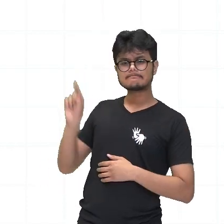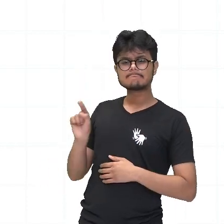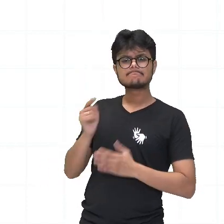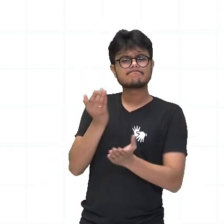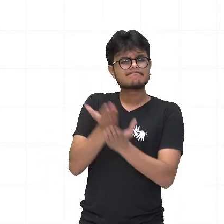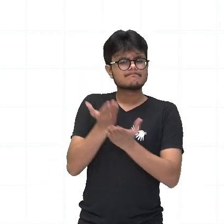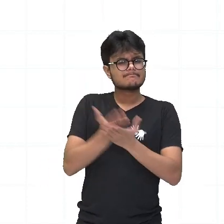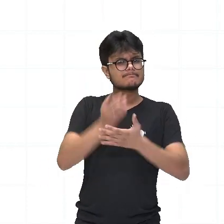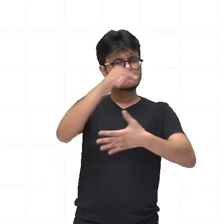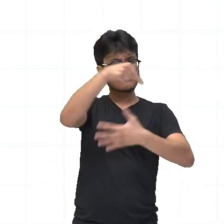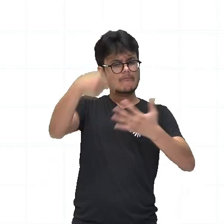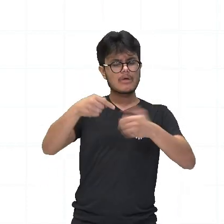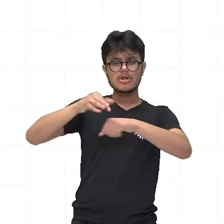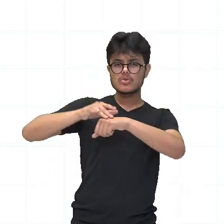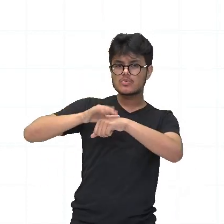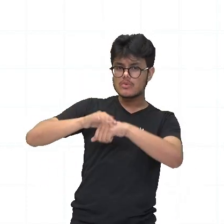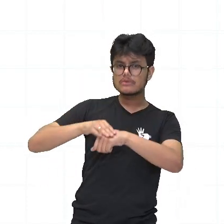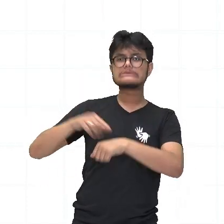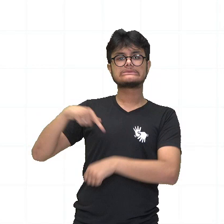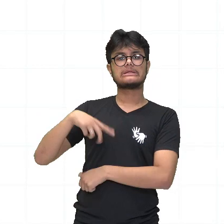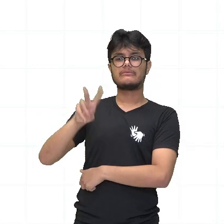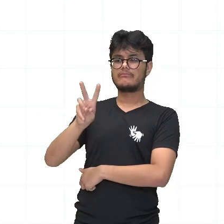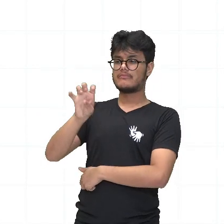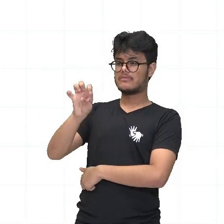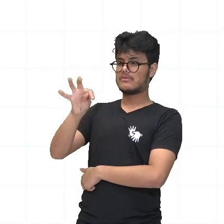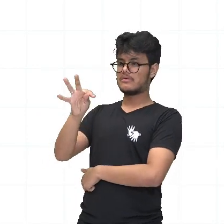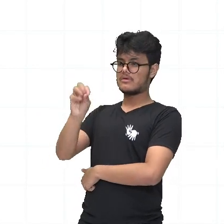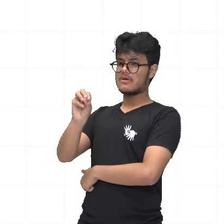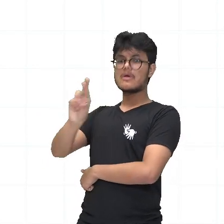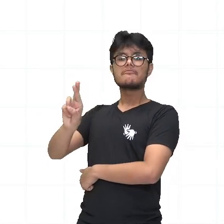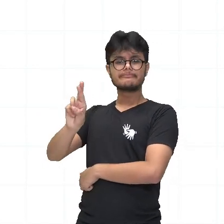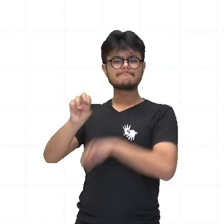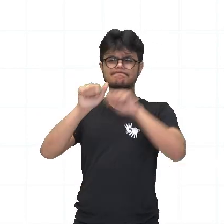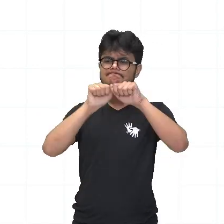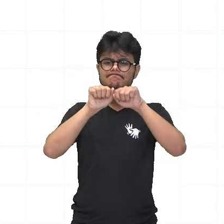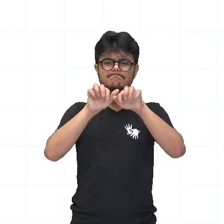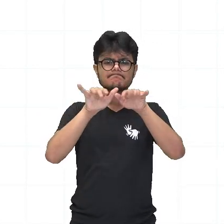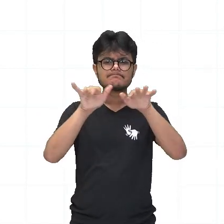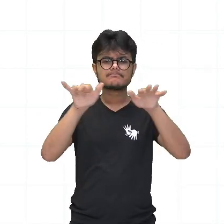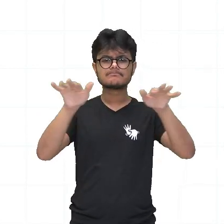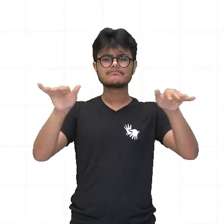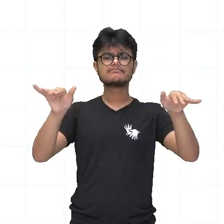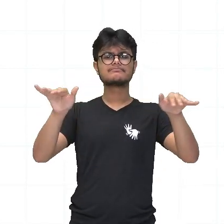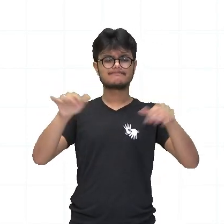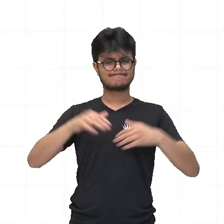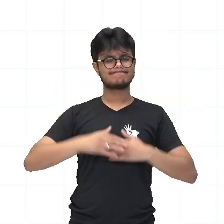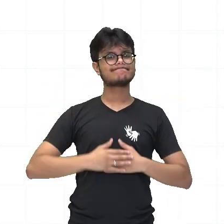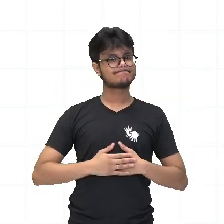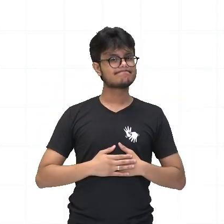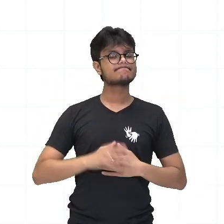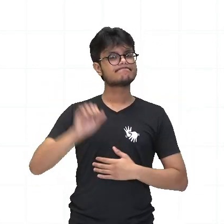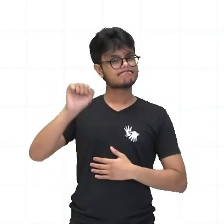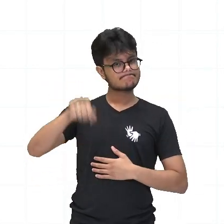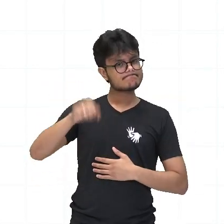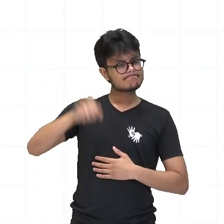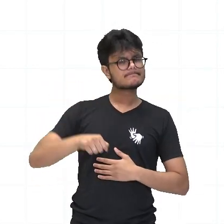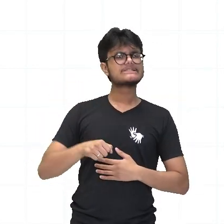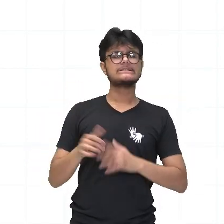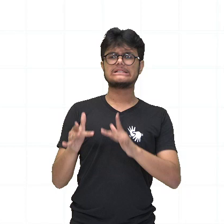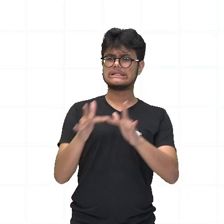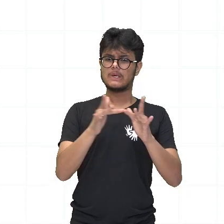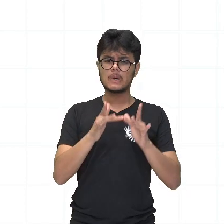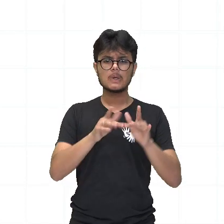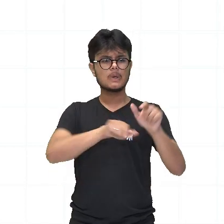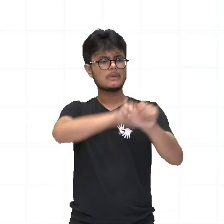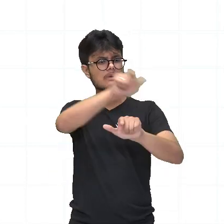uma grande quantidade de doenças que elas podem ser transmitidas através de um contato direto,